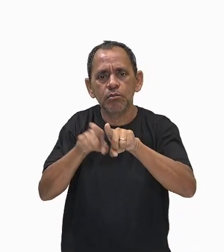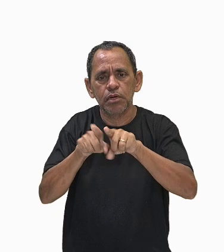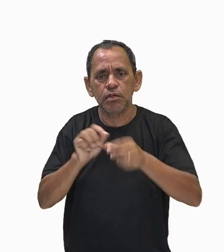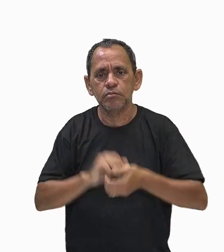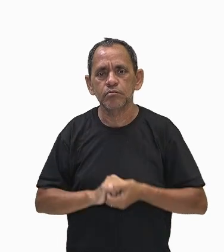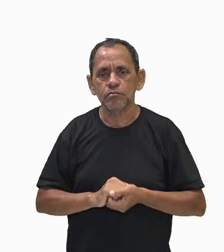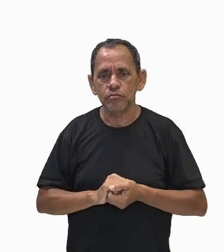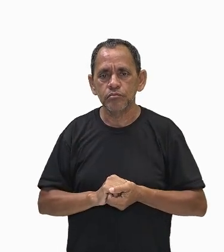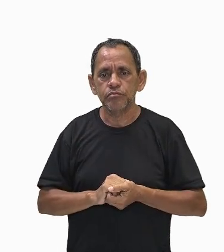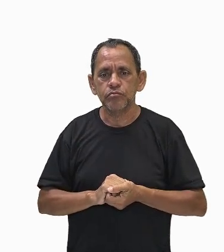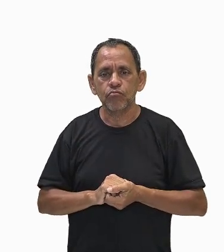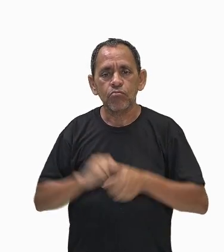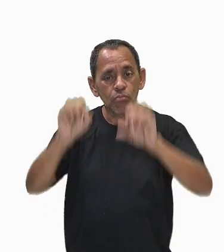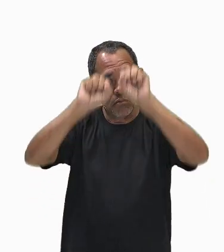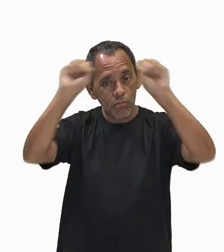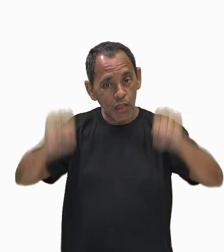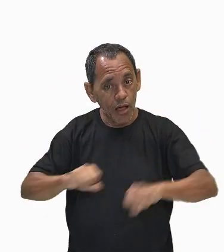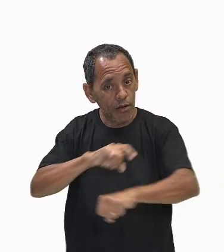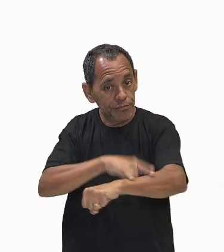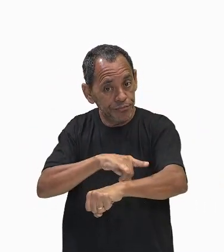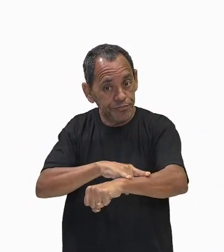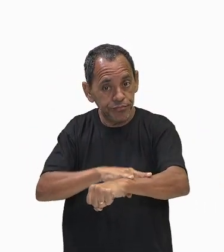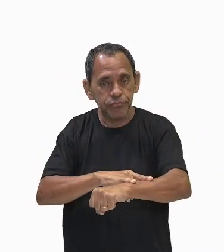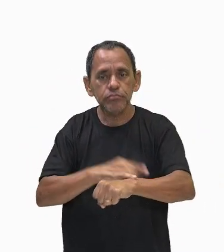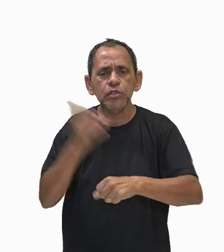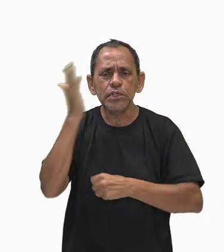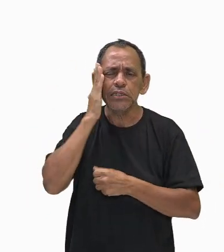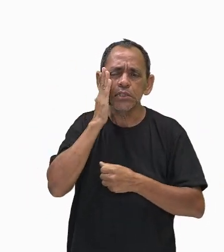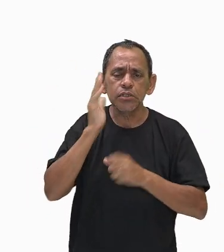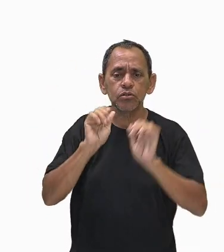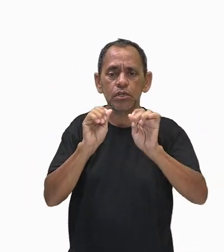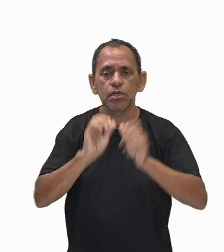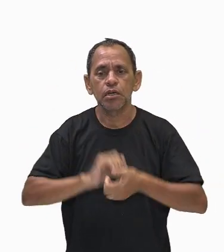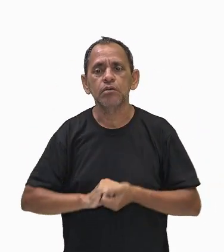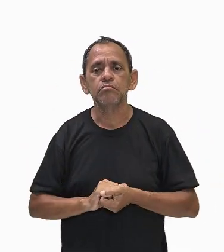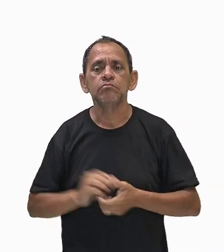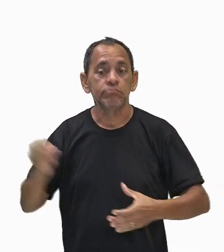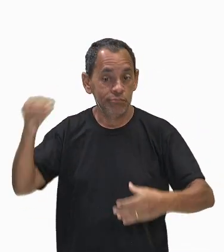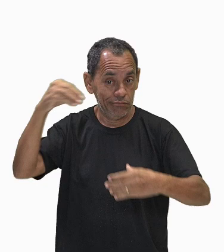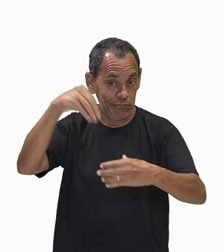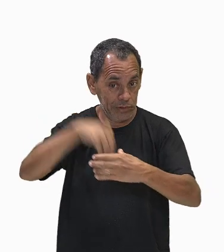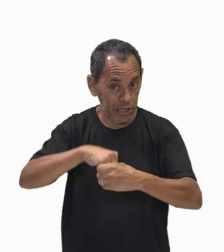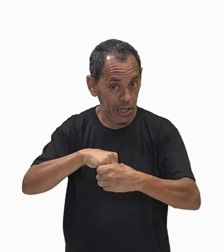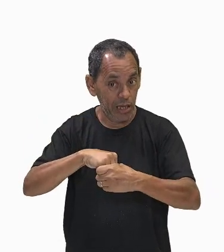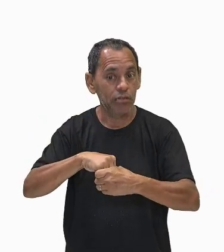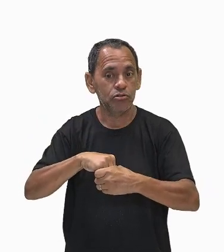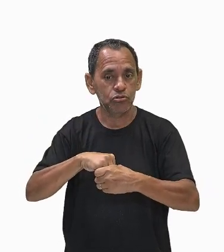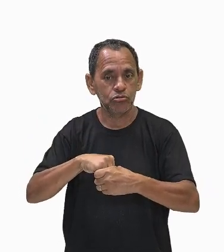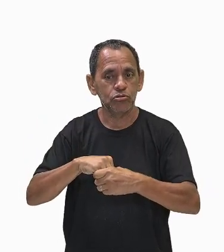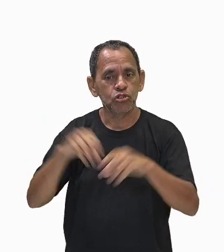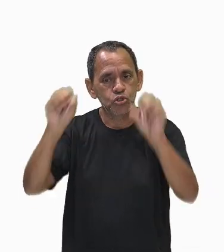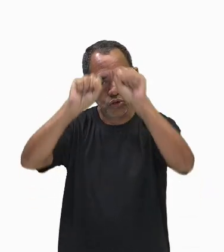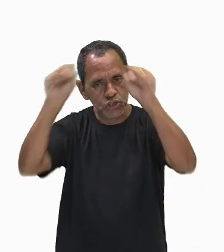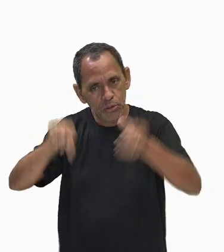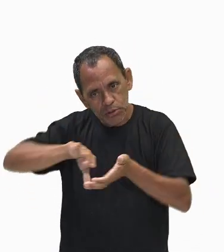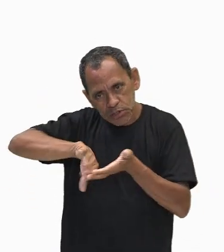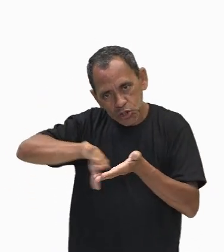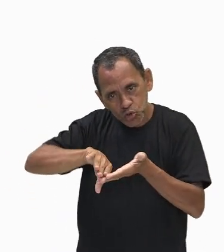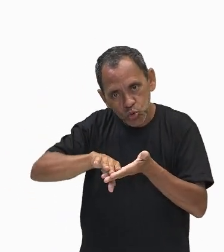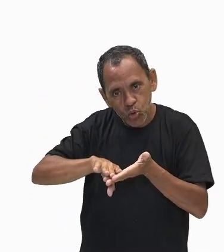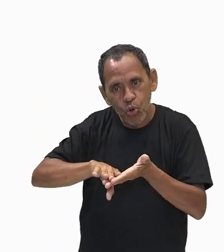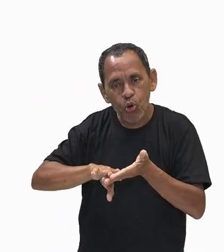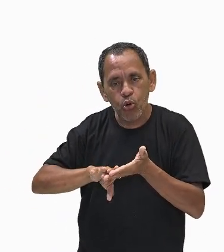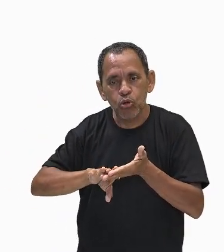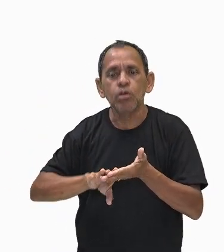sistema urinário. Entenda que o sistema urinário ele está dentro do sistema excretor, ele faz parte do